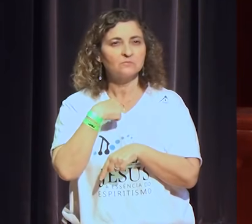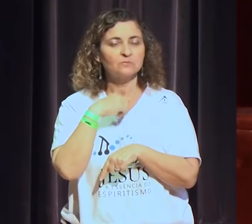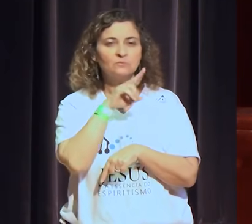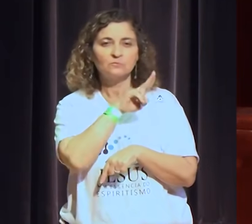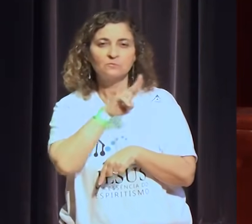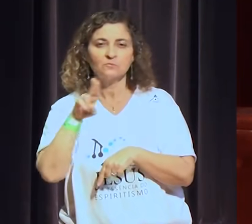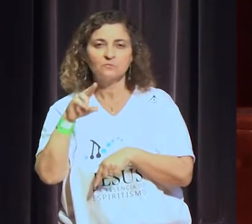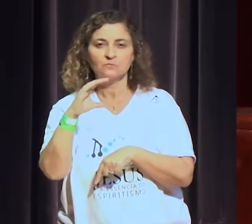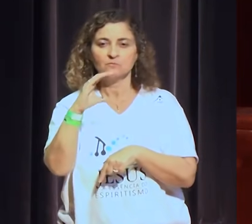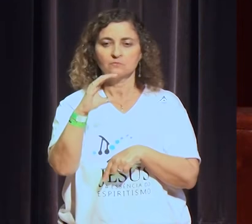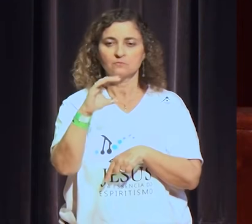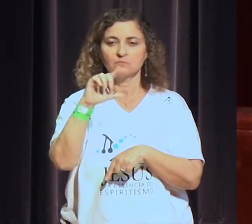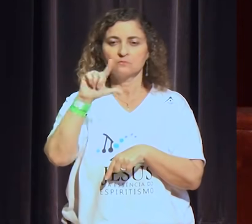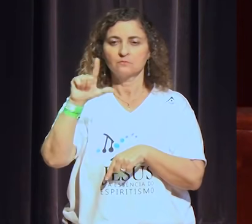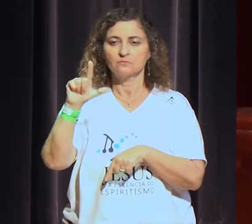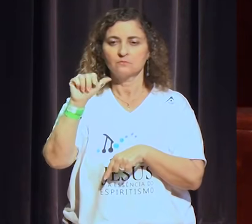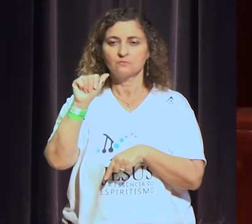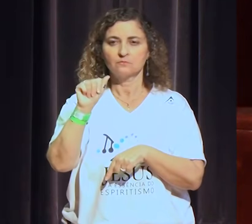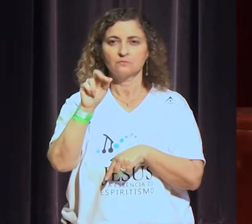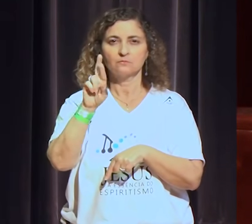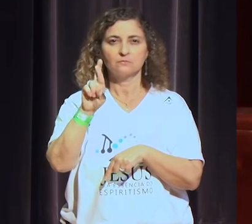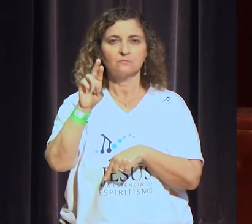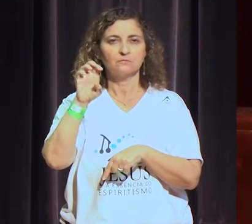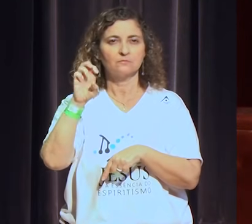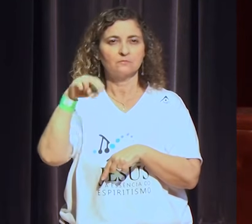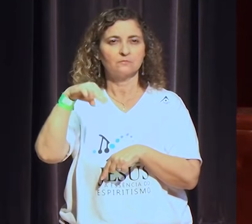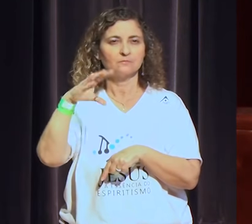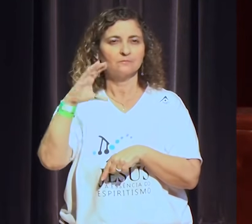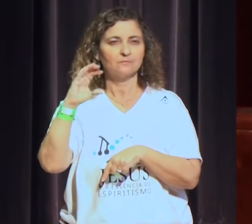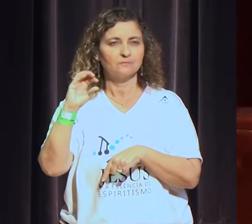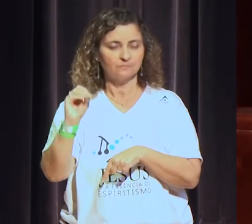Boa noite, meus filhos, eu sou o Clarêncio.